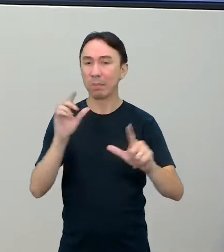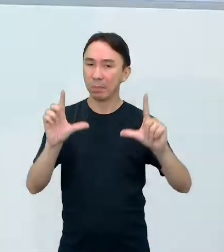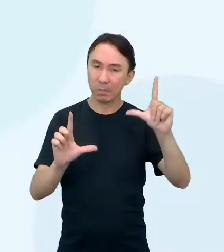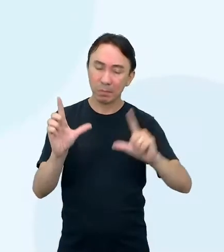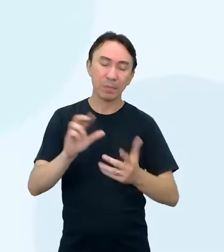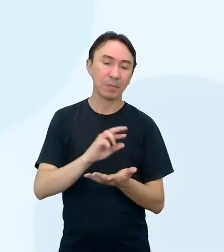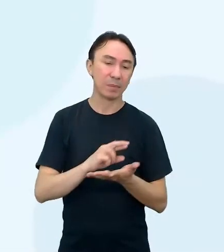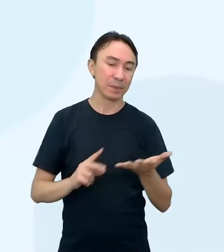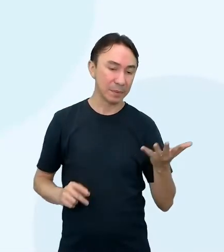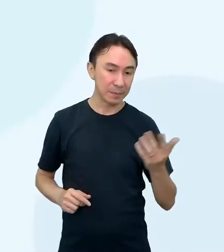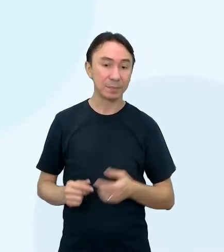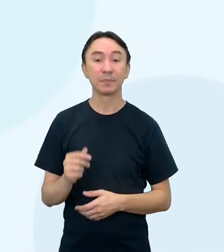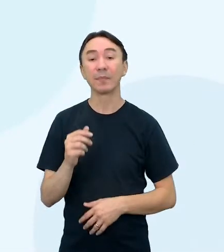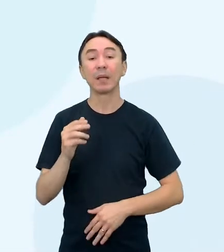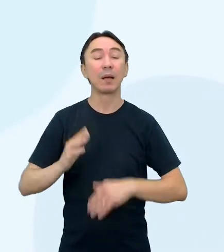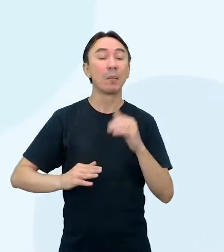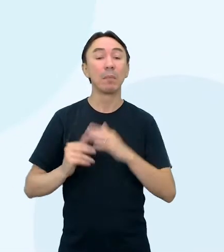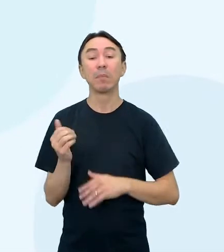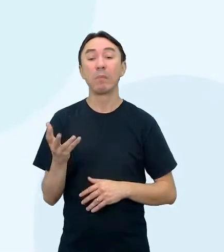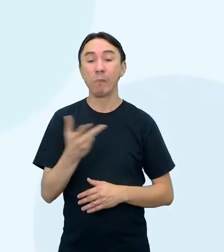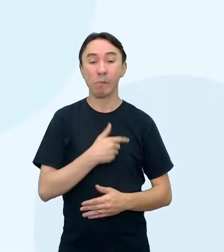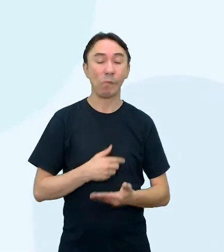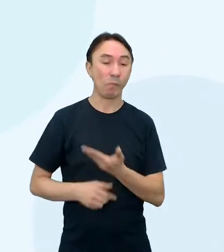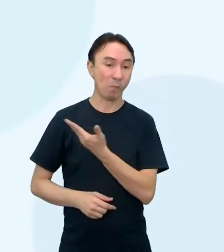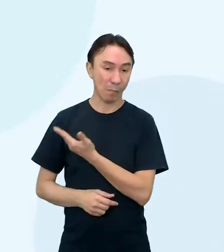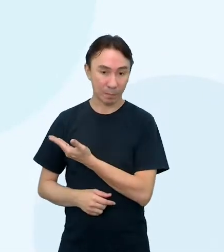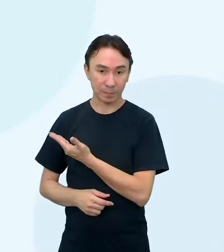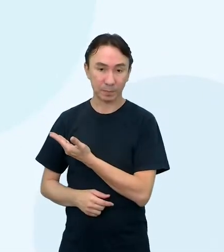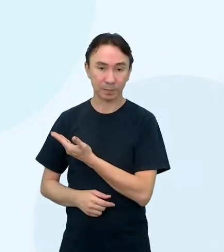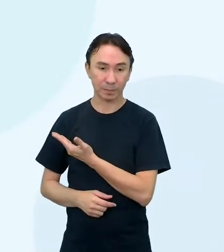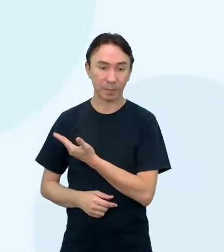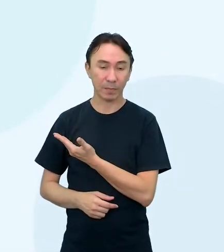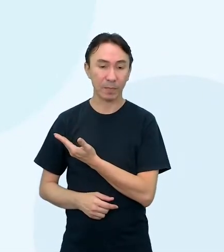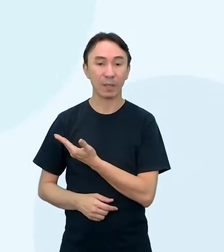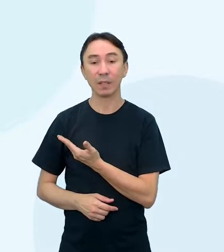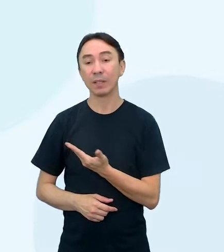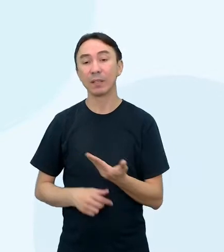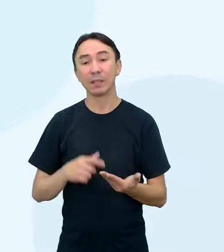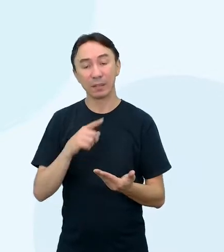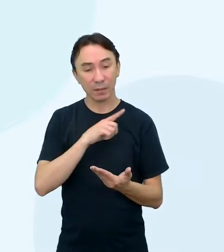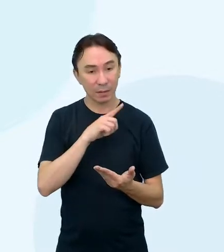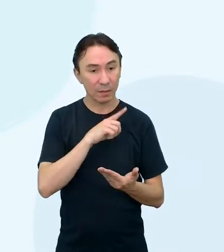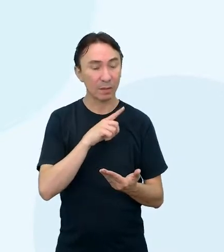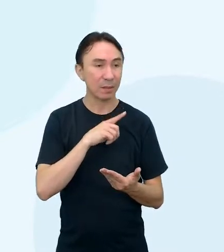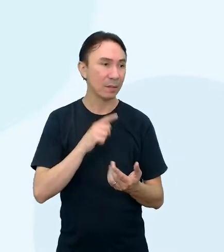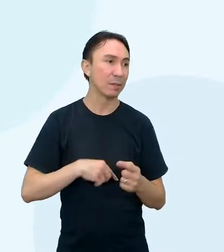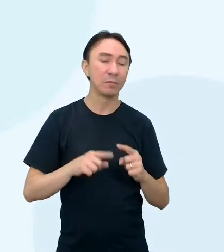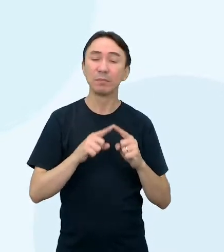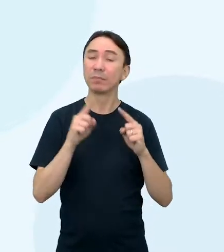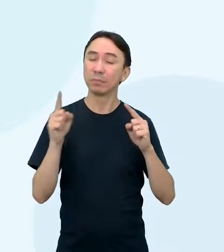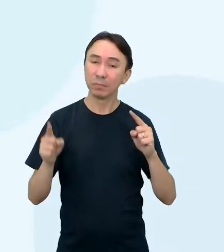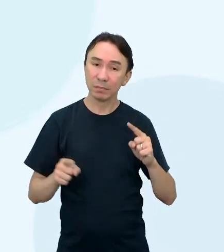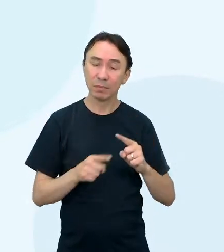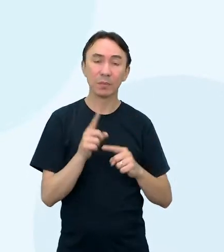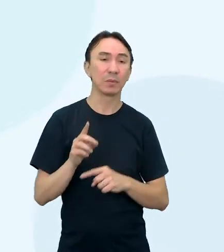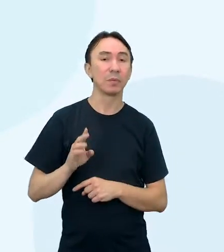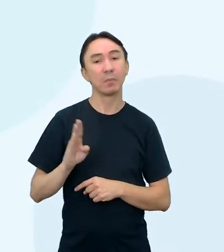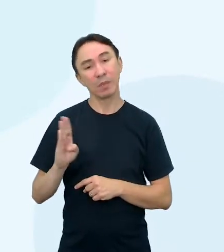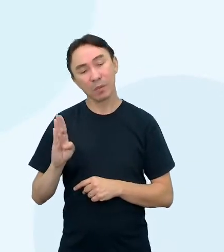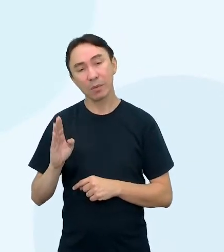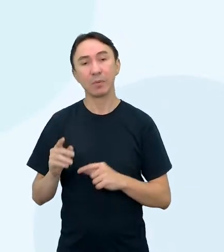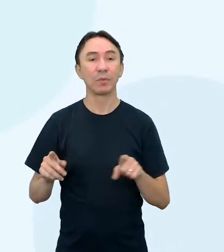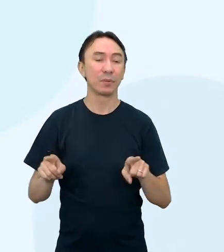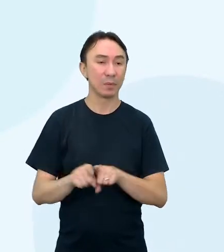currículo paulista que nós temos aí é analisar os ciclos biogeoquímicos e interpretar os fenômenos,